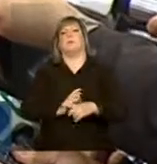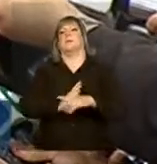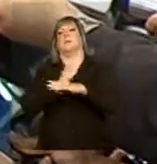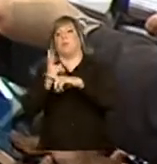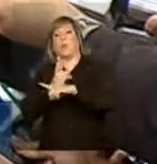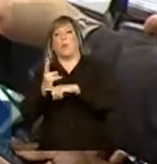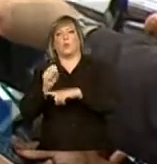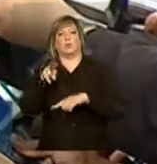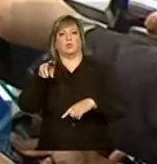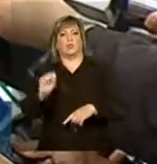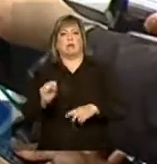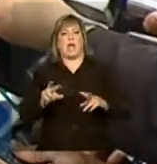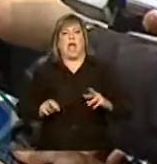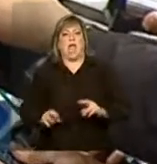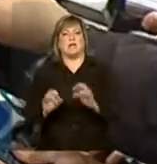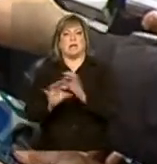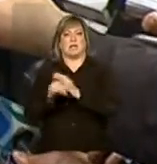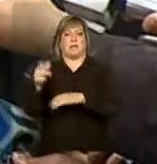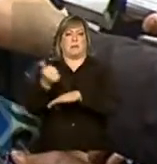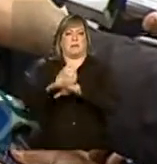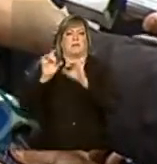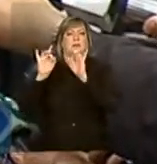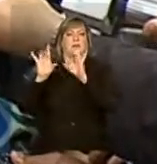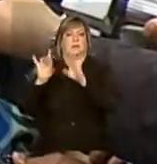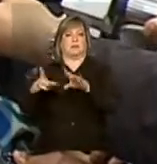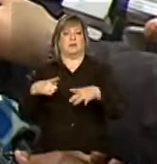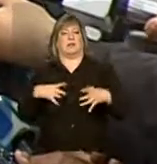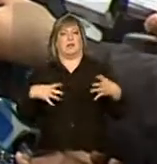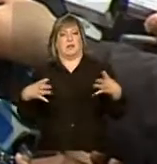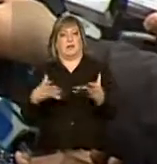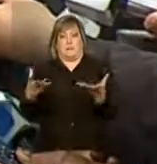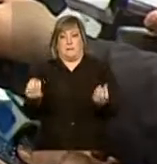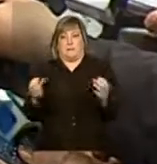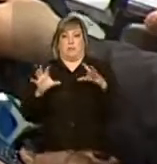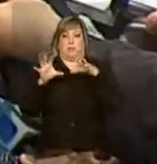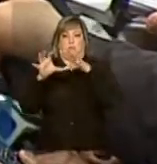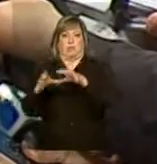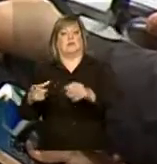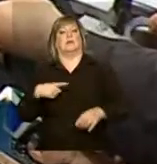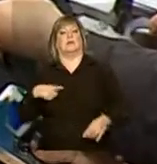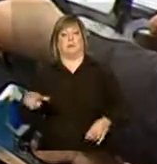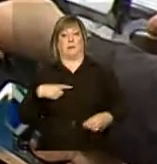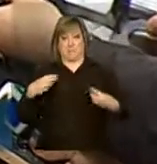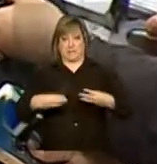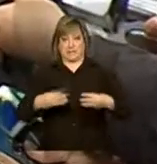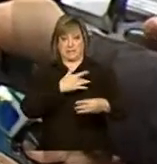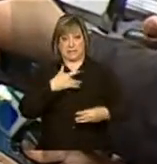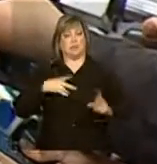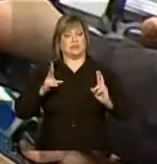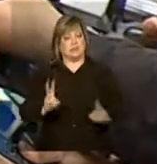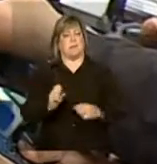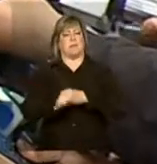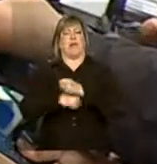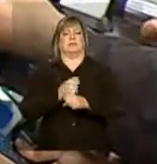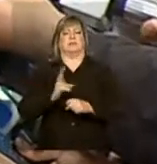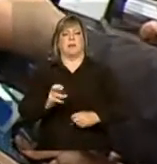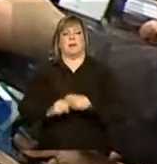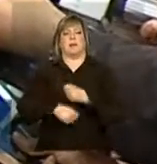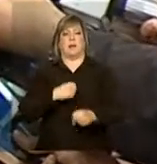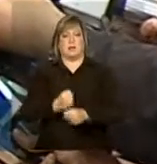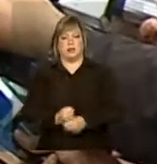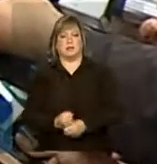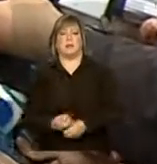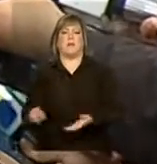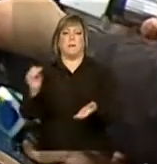câncer, que já está previsto no SUS. Nós incorporamos desde 2011. O Ministério da Saúde vem ano a ano incorporando novos tipos